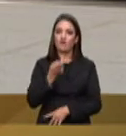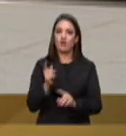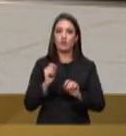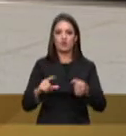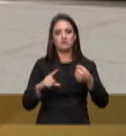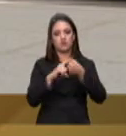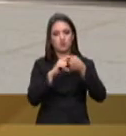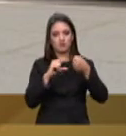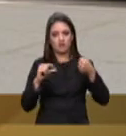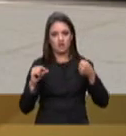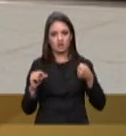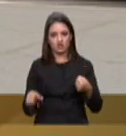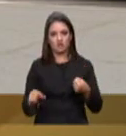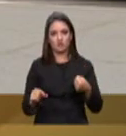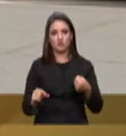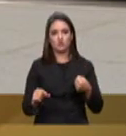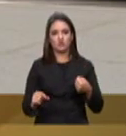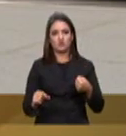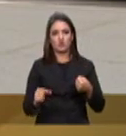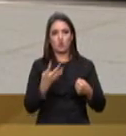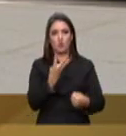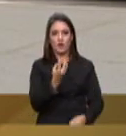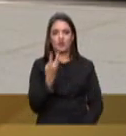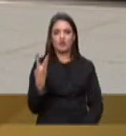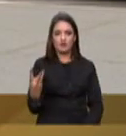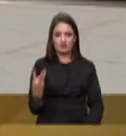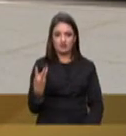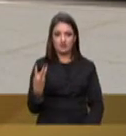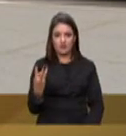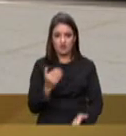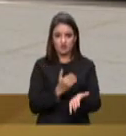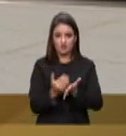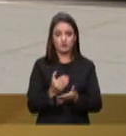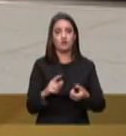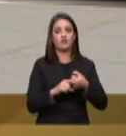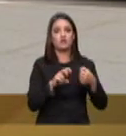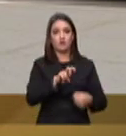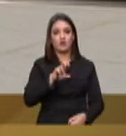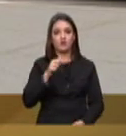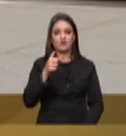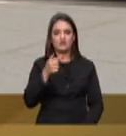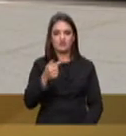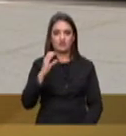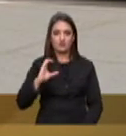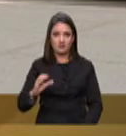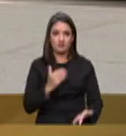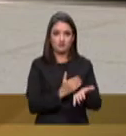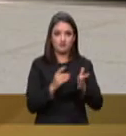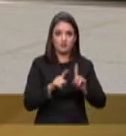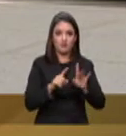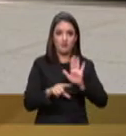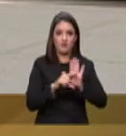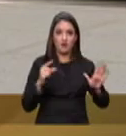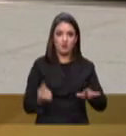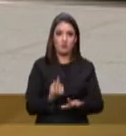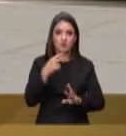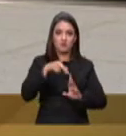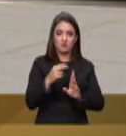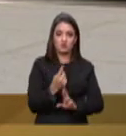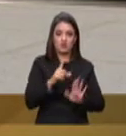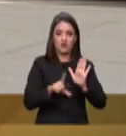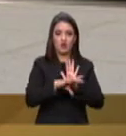a constitucionalidade dos artigos 43, caput e 57C, caput, parágrafo 1º, inciso 1, da